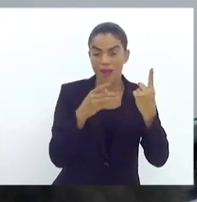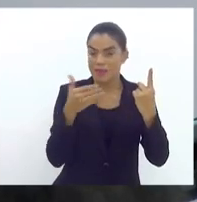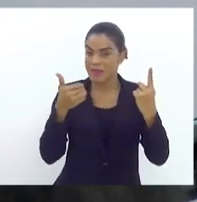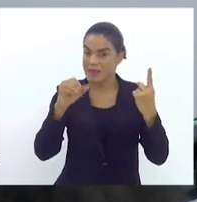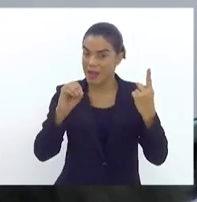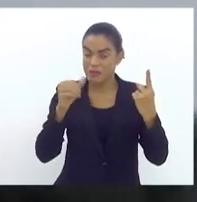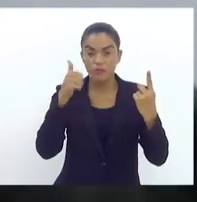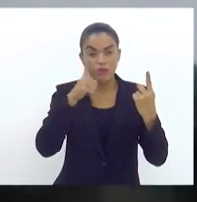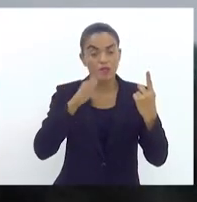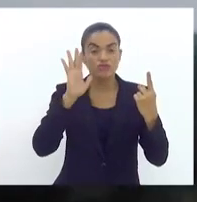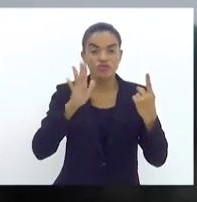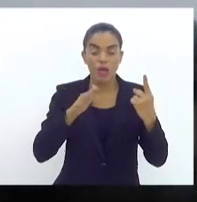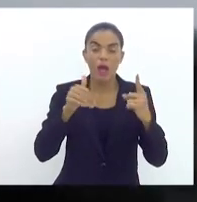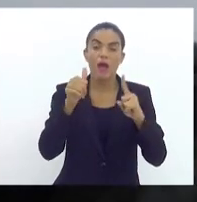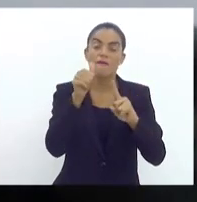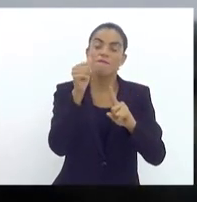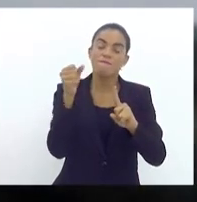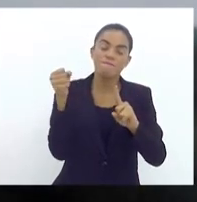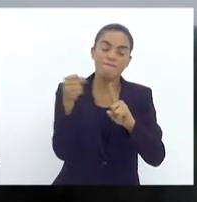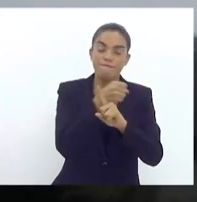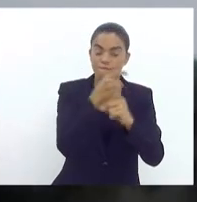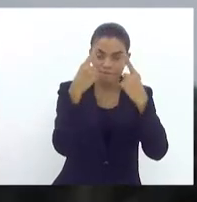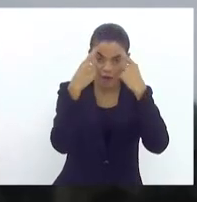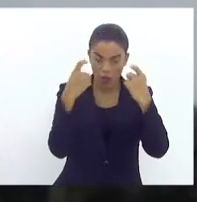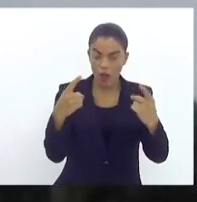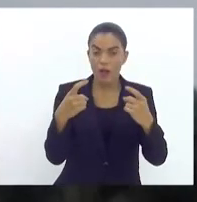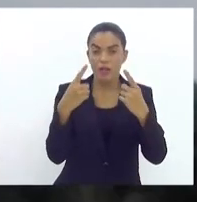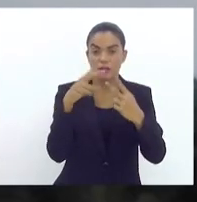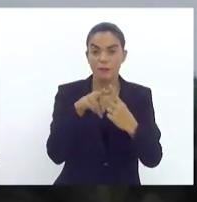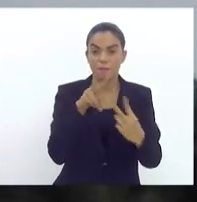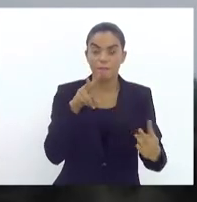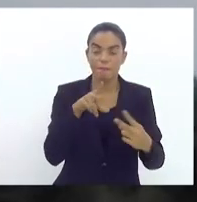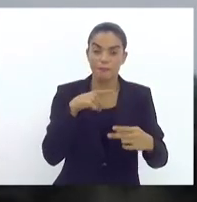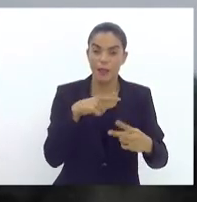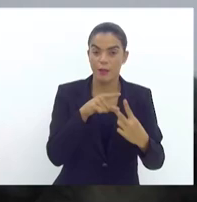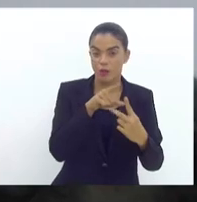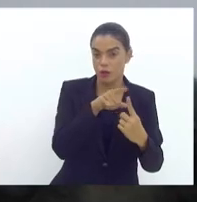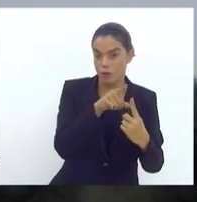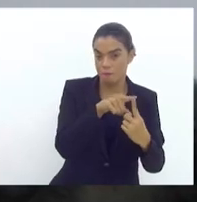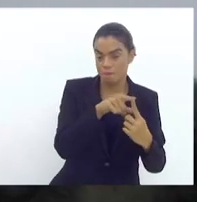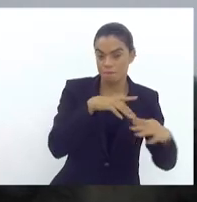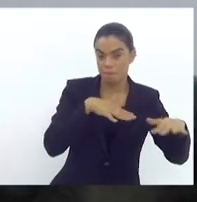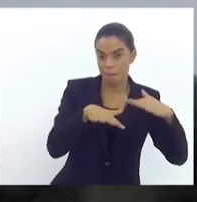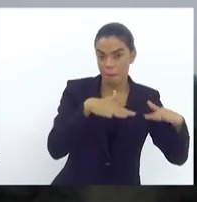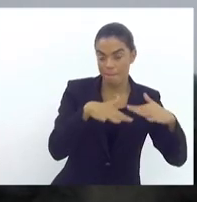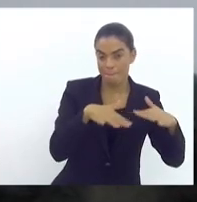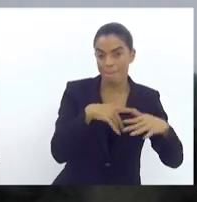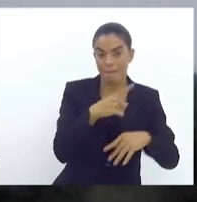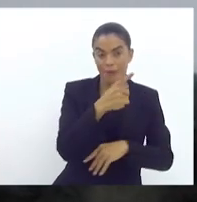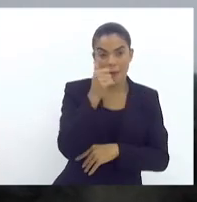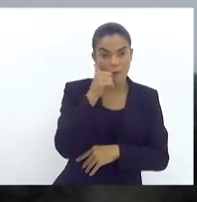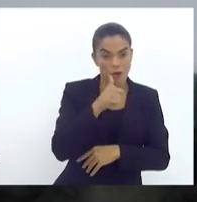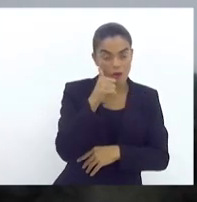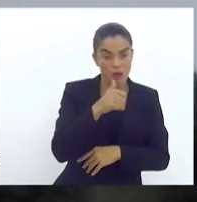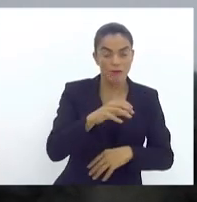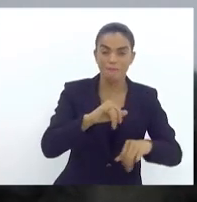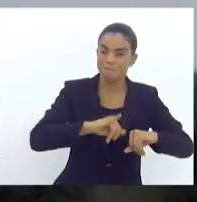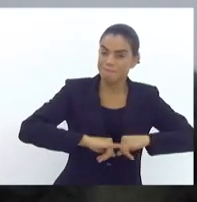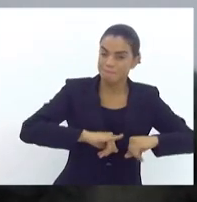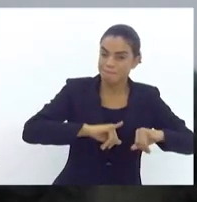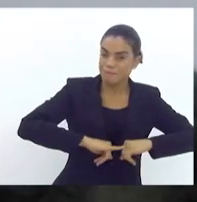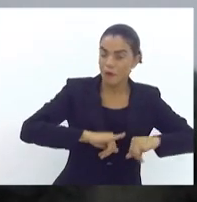mulheres já sofreu violência cibernética e aí a gente tem dois movimentos o primeiro aquela mulher que sofreu